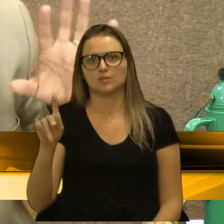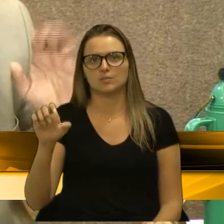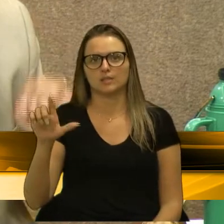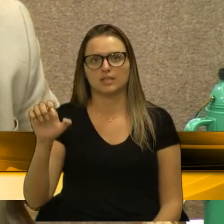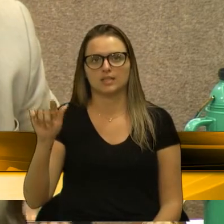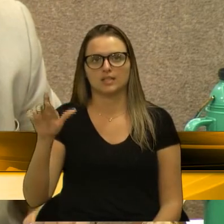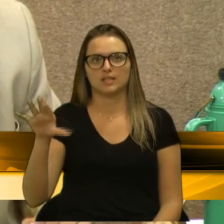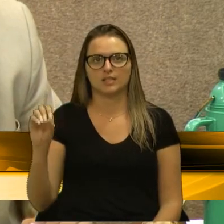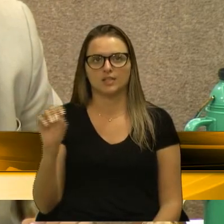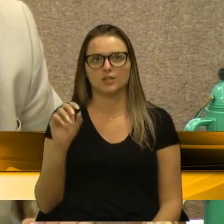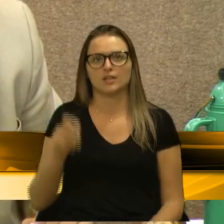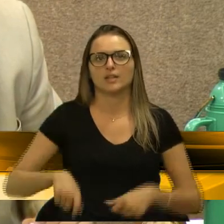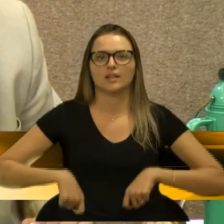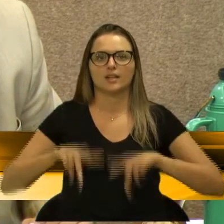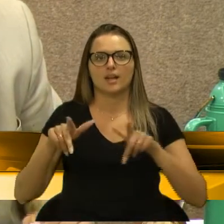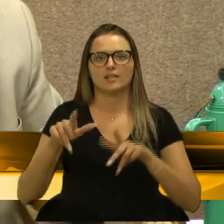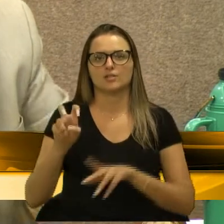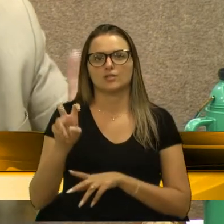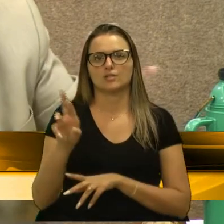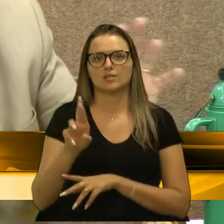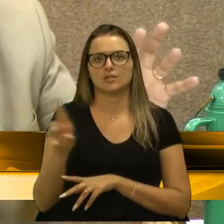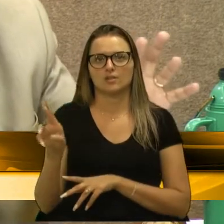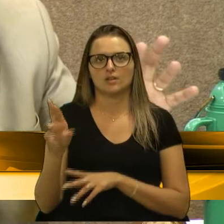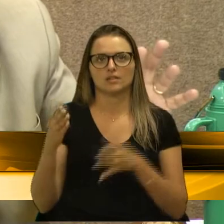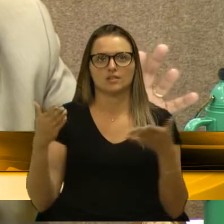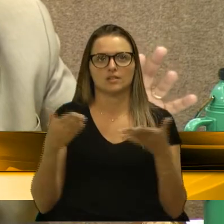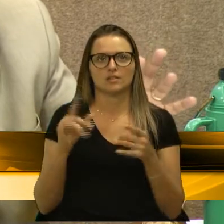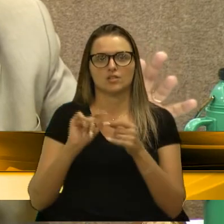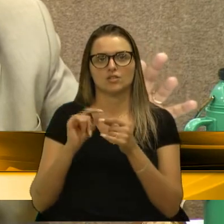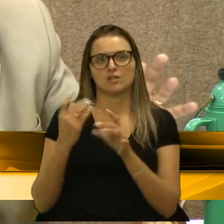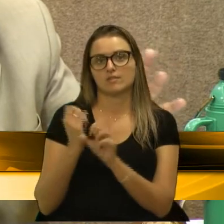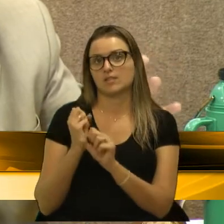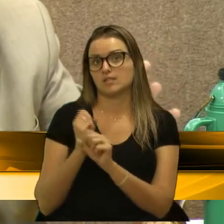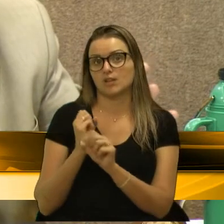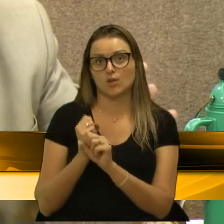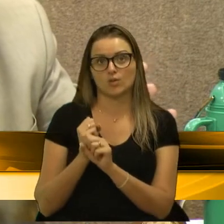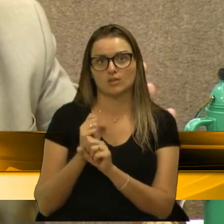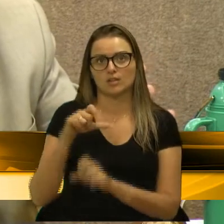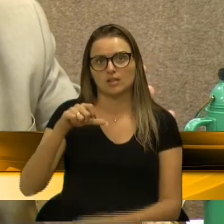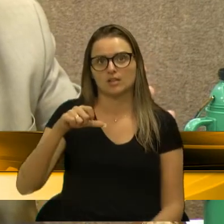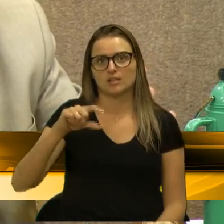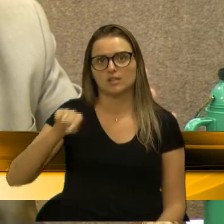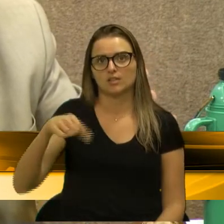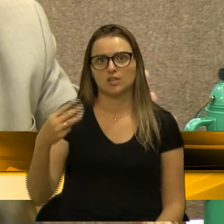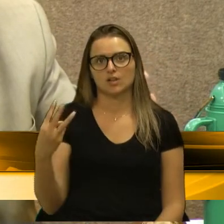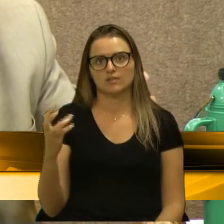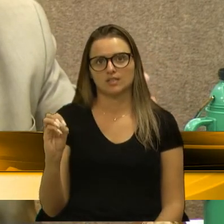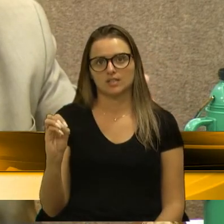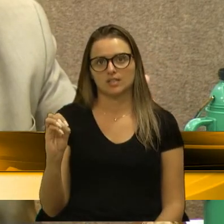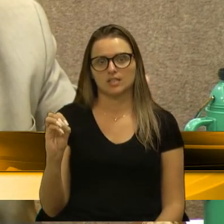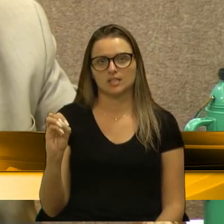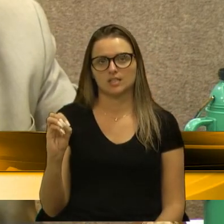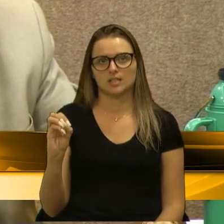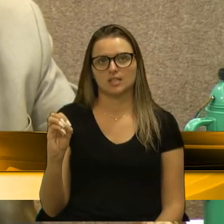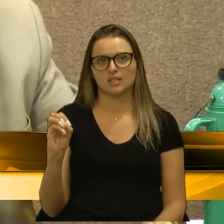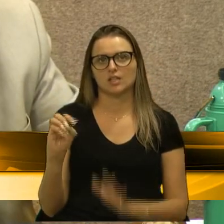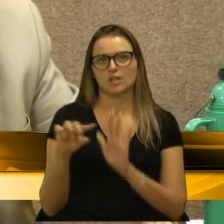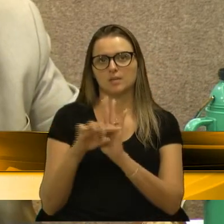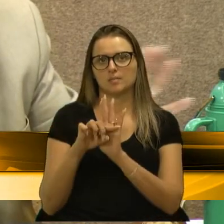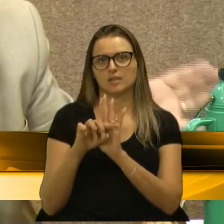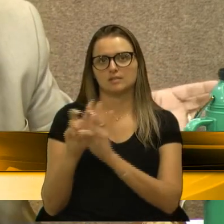gastaram R$5. Elas já fizeram a conta. 9,30 menos